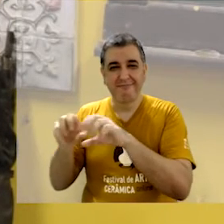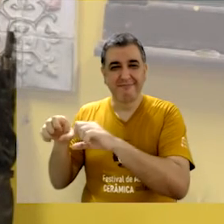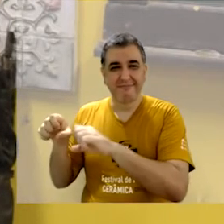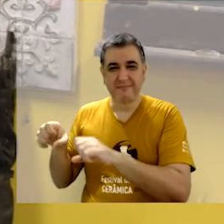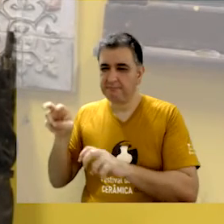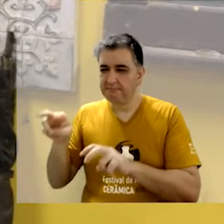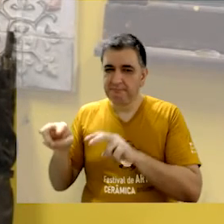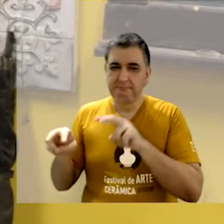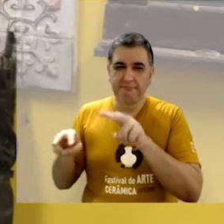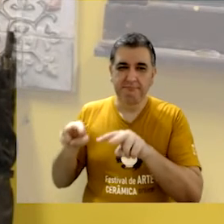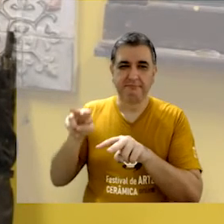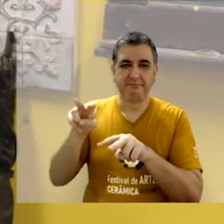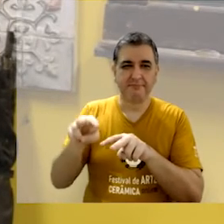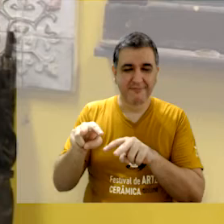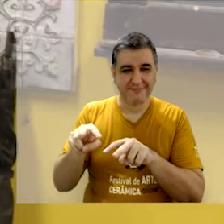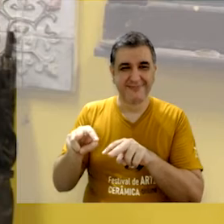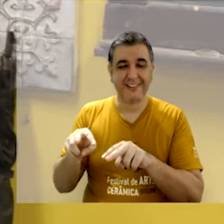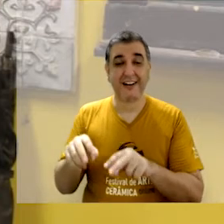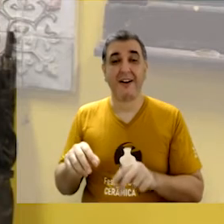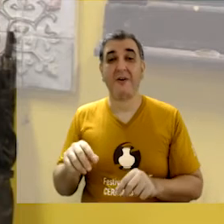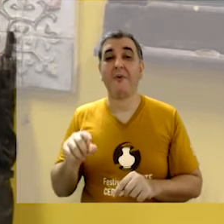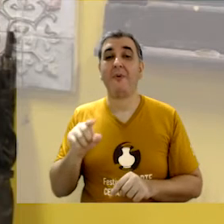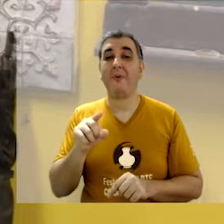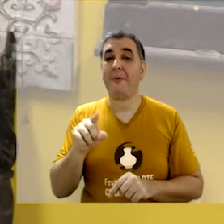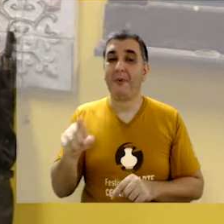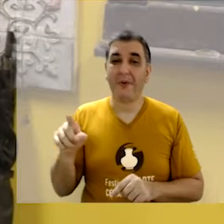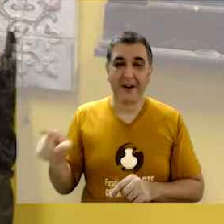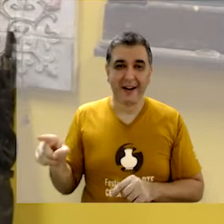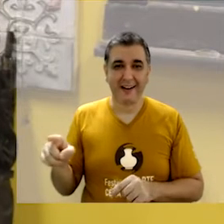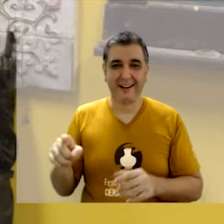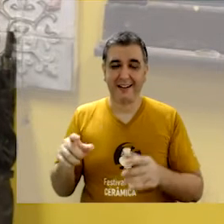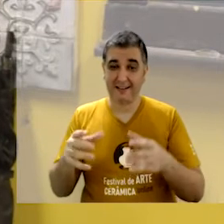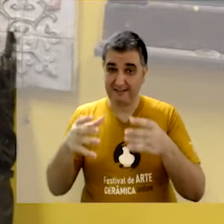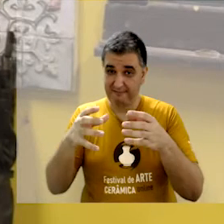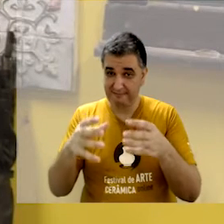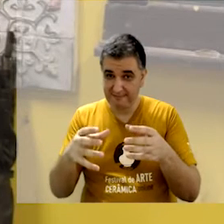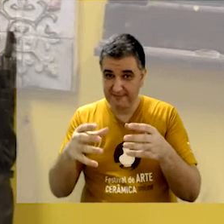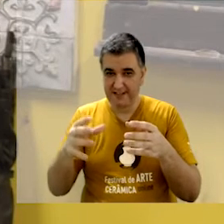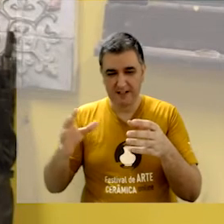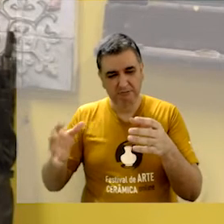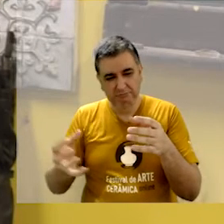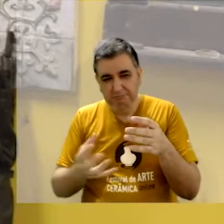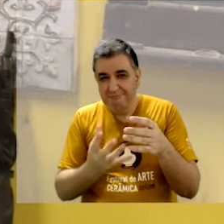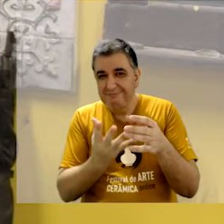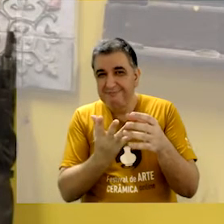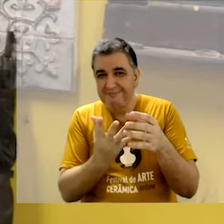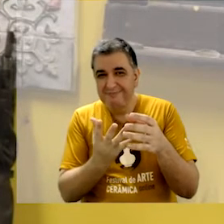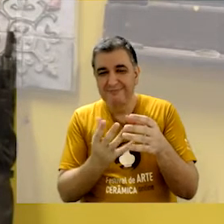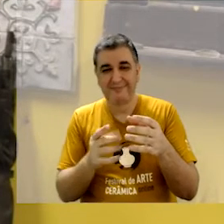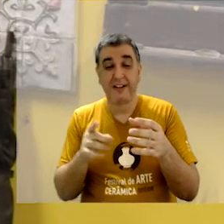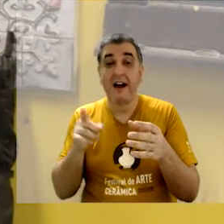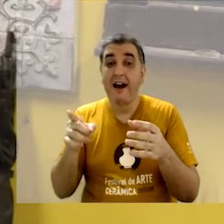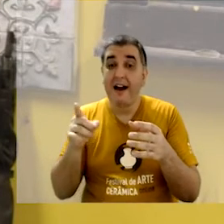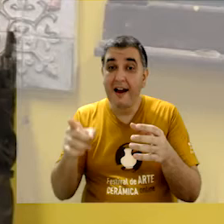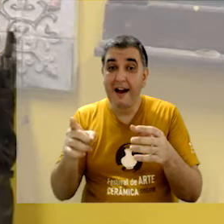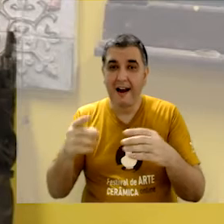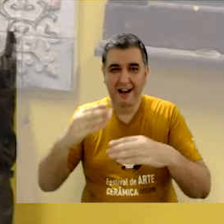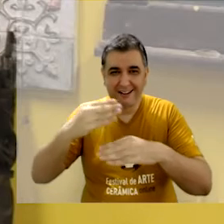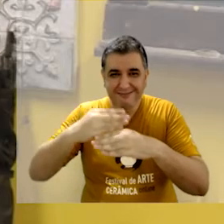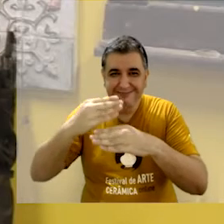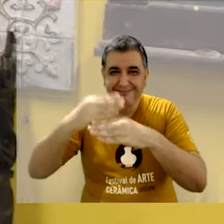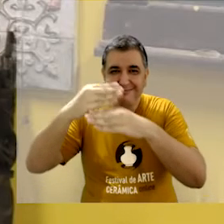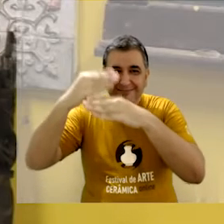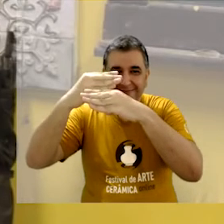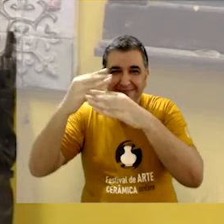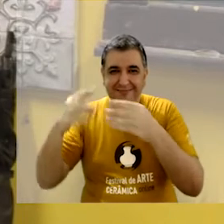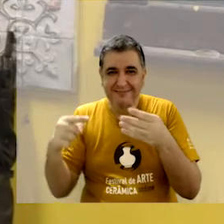entra, nas fornalhas de tijolo, tudo que está embaixo fica negro ou castanho. Os